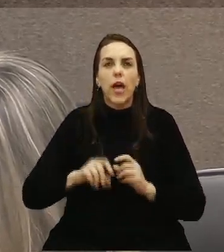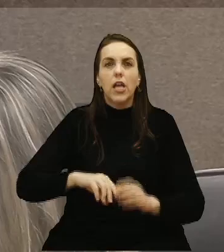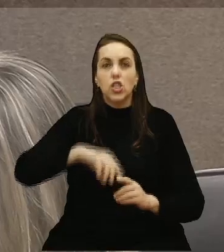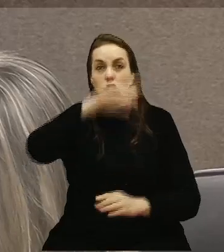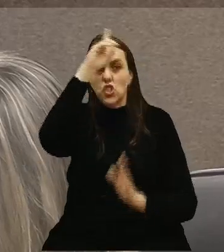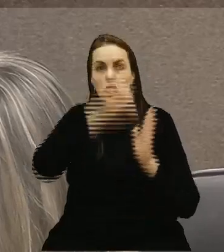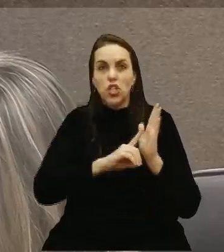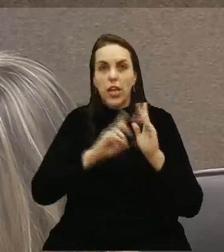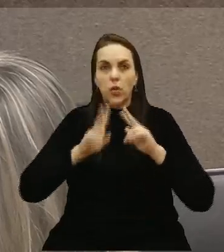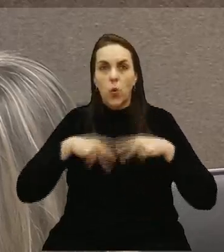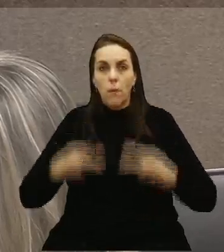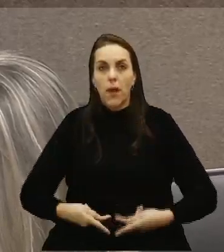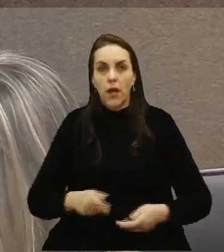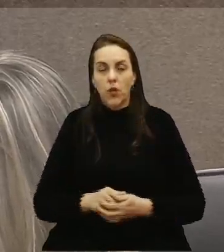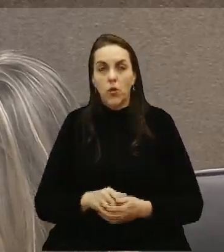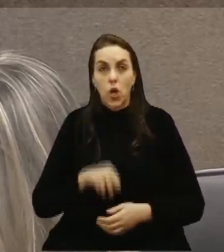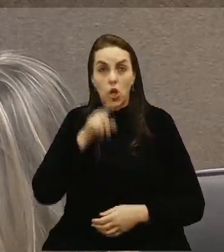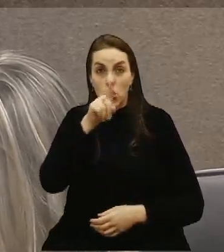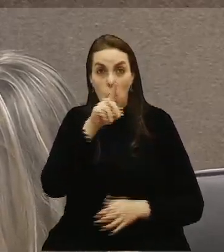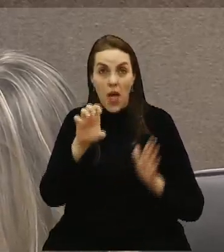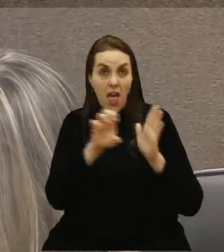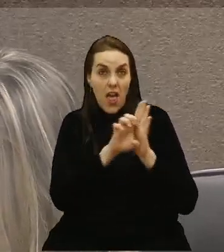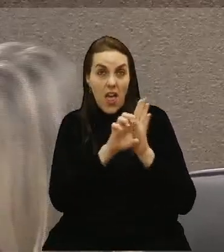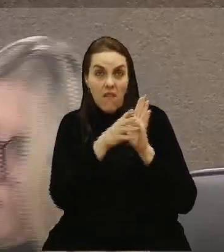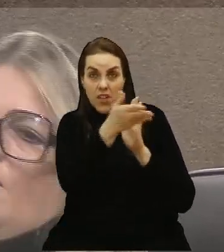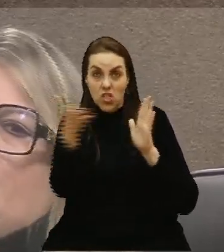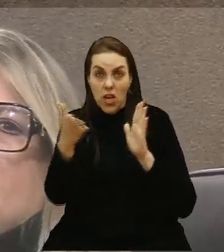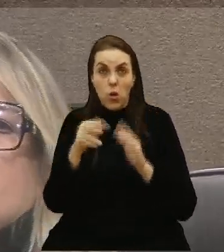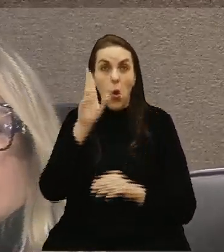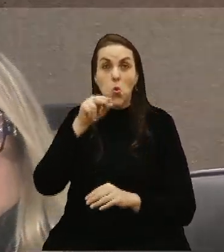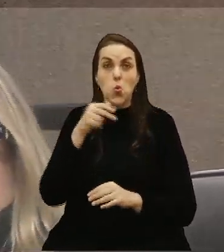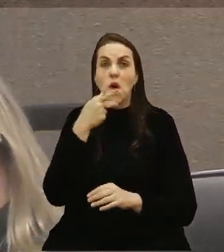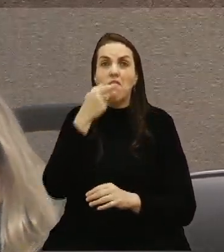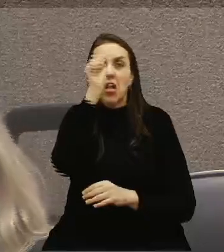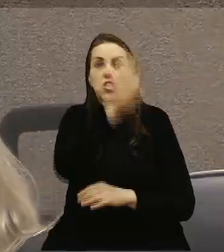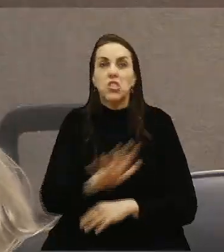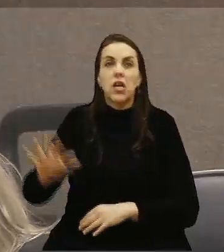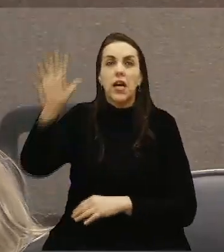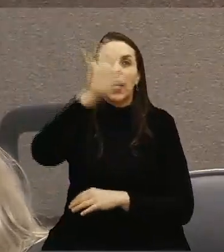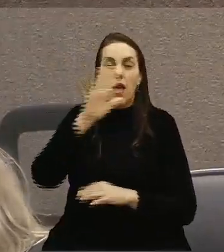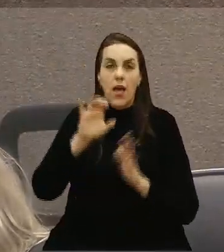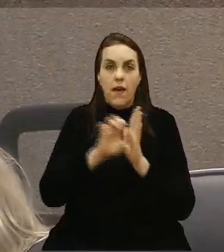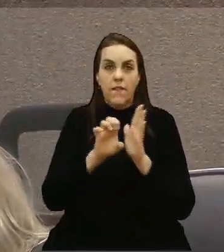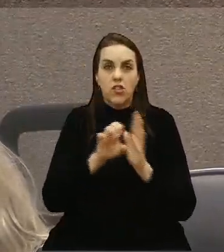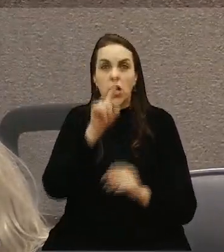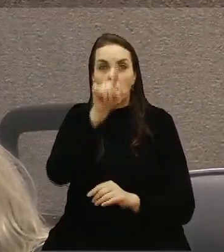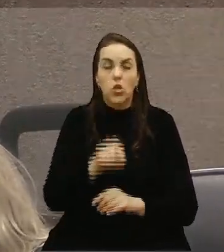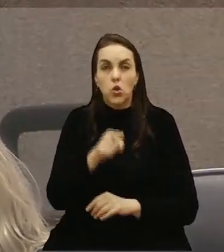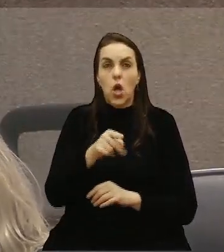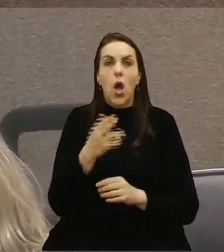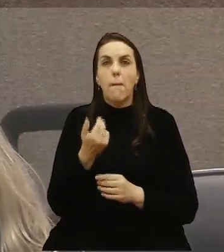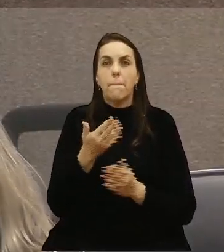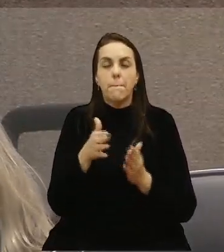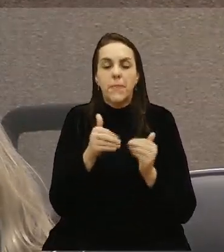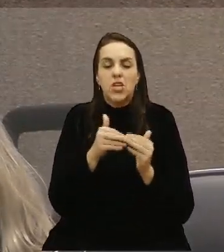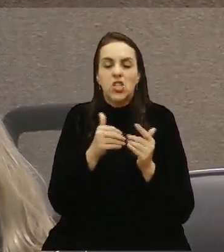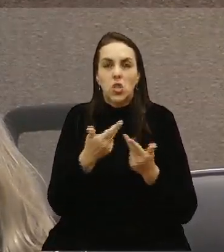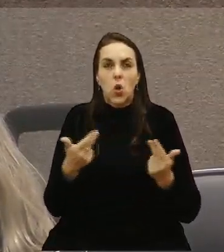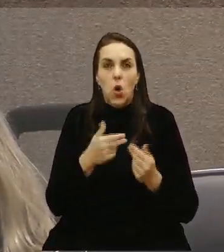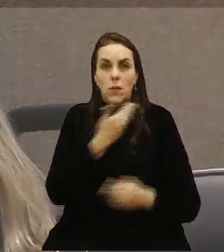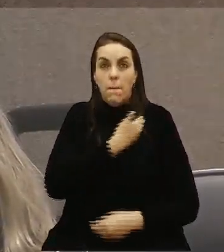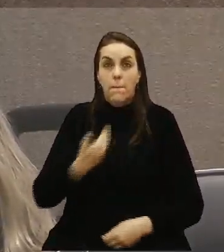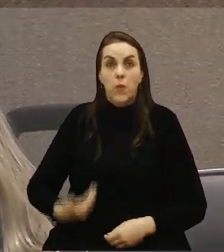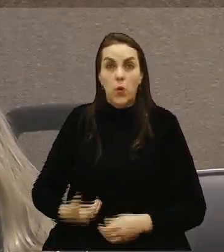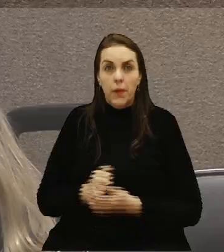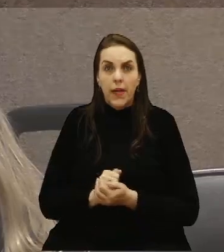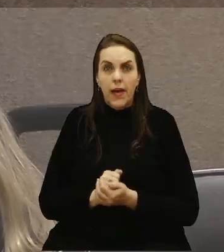Direitos humanos esses que muitas vezes que o senhor é evangélico, e eu não generalizo os evangélicos, muitas vezes utilizam de concessões públicas, que deveria